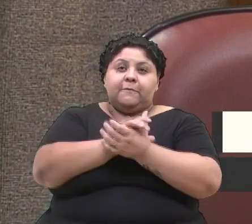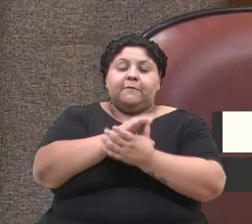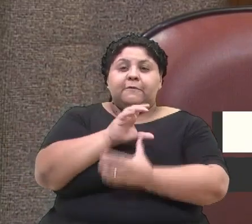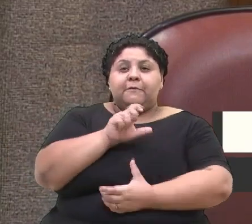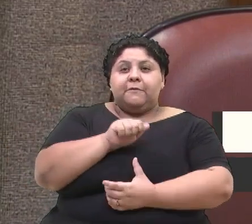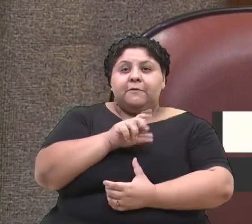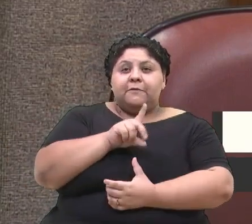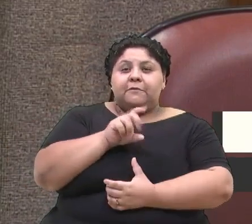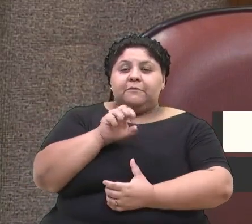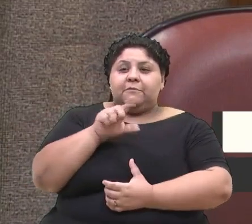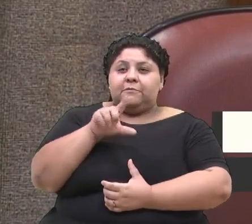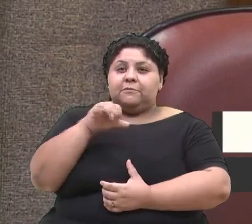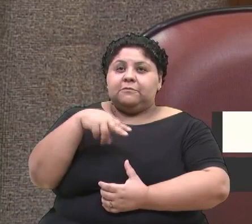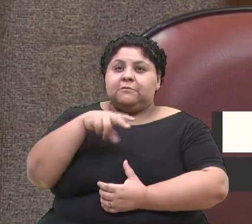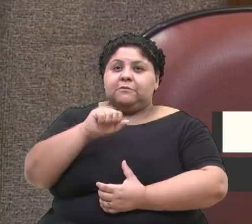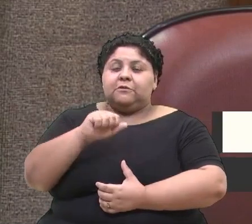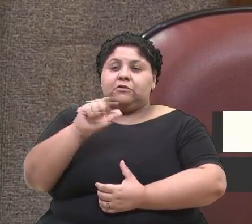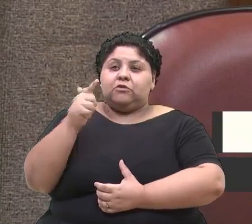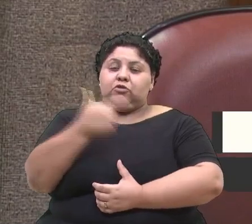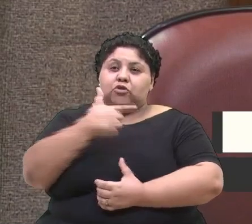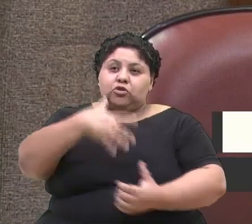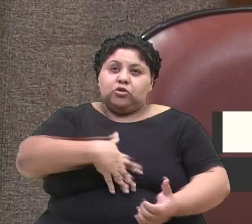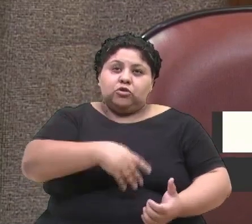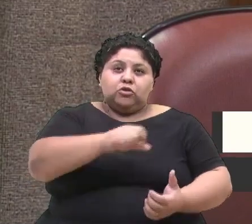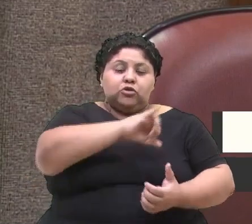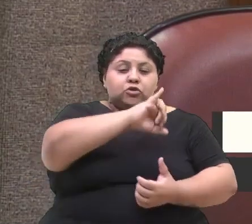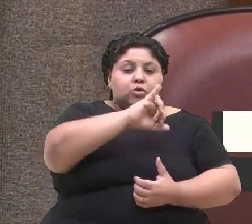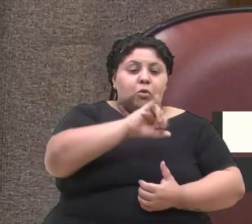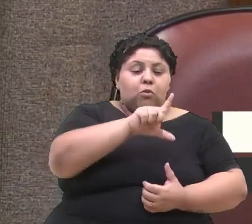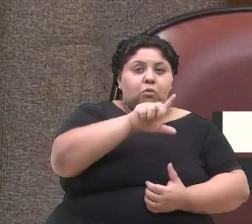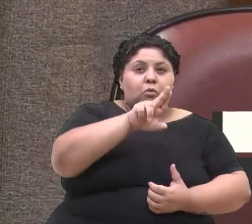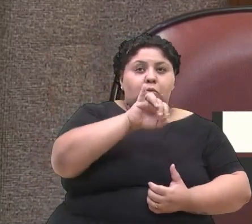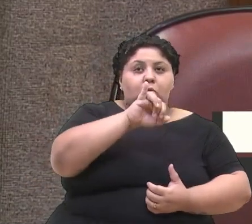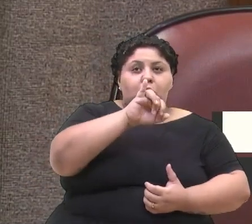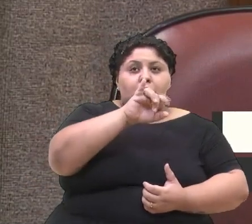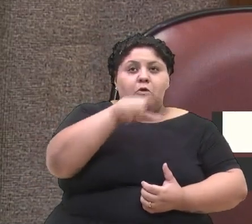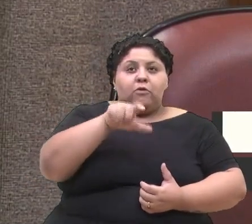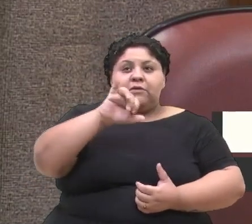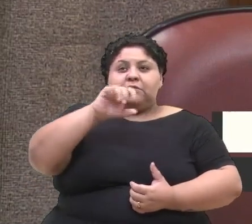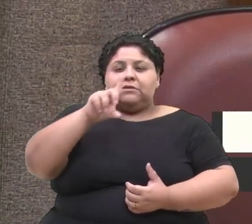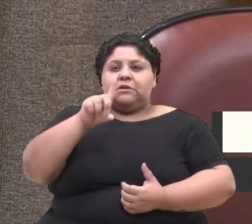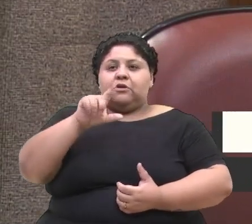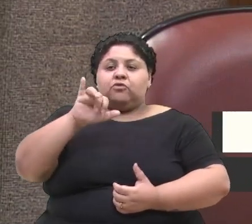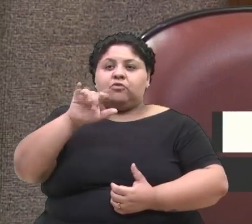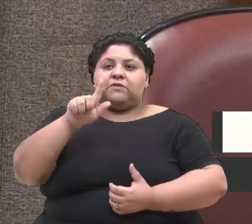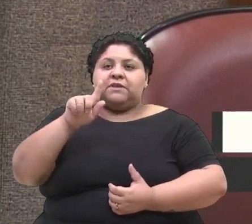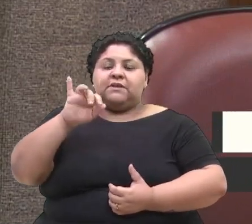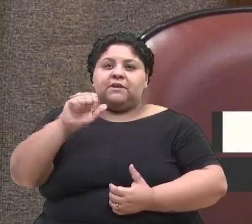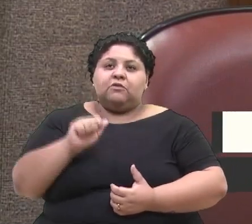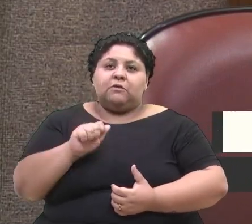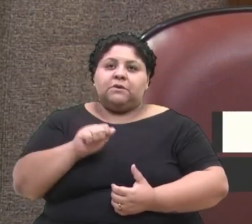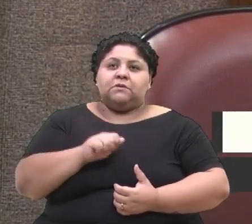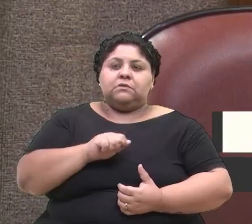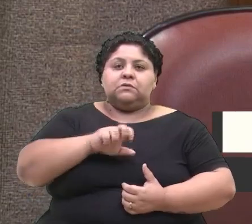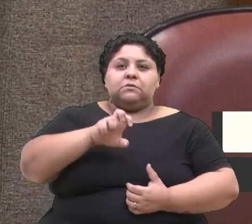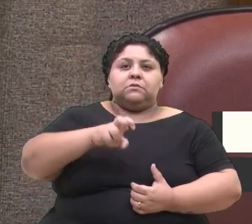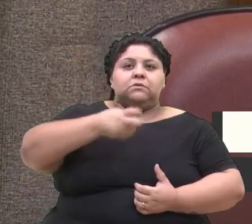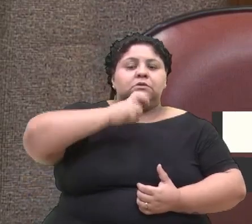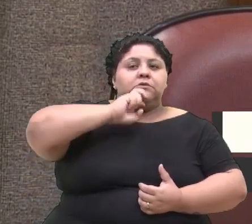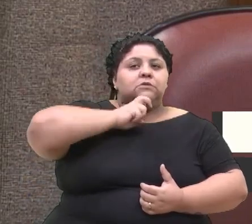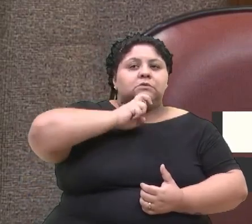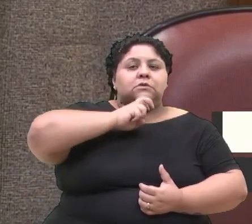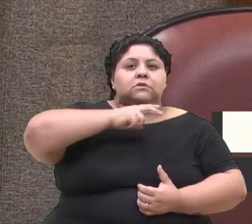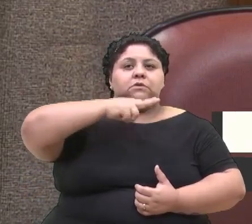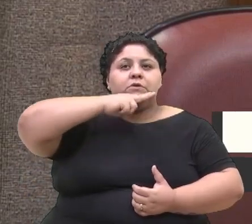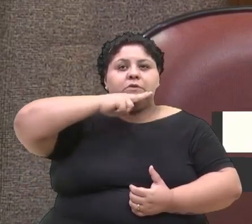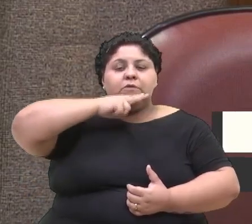Loreto teve dois filhos luí Antenor e Lídia cinco netos e sete bisnetos um dos seus bisnetos inclusive carrega em seu